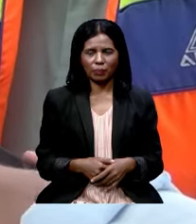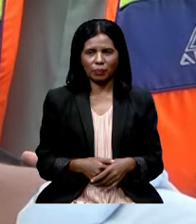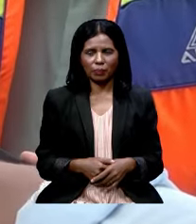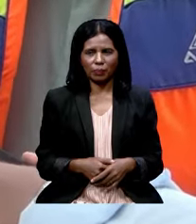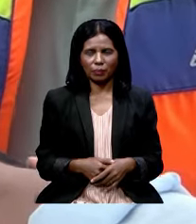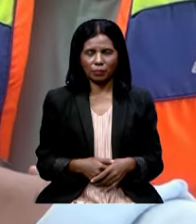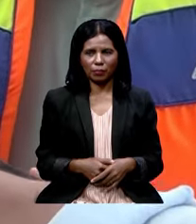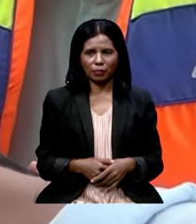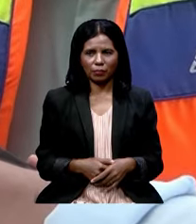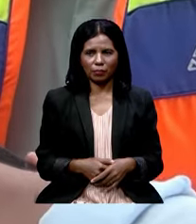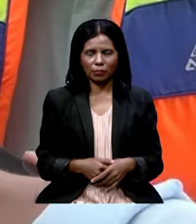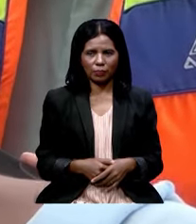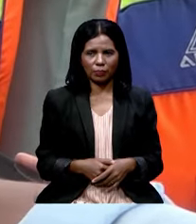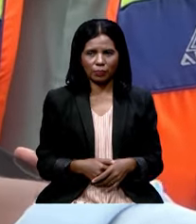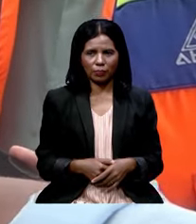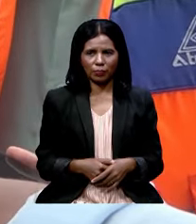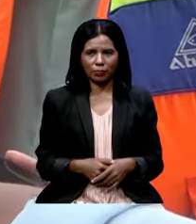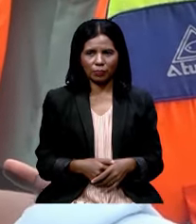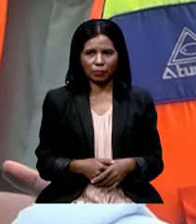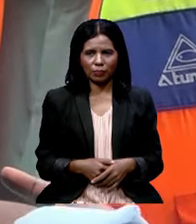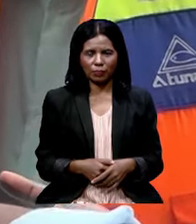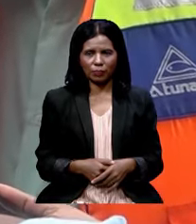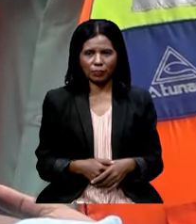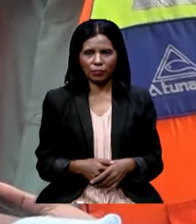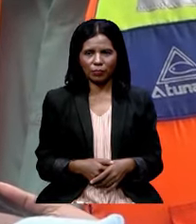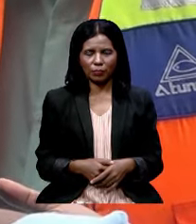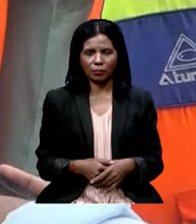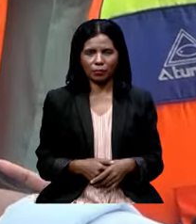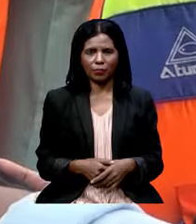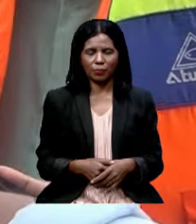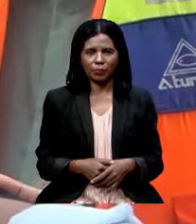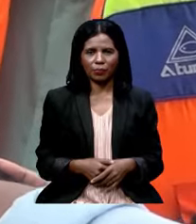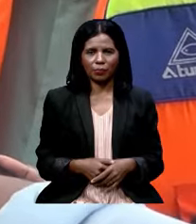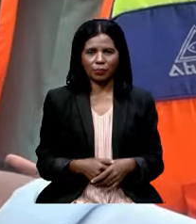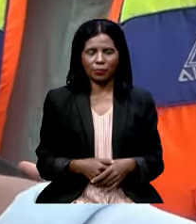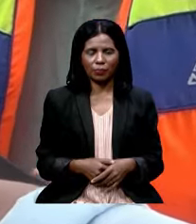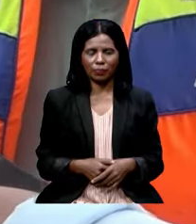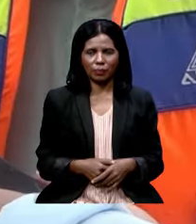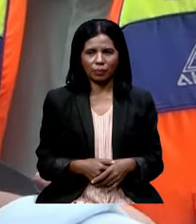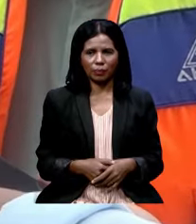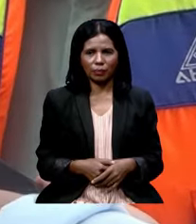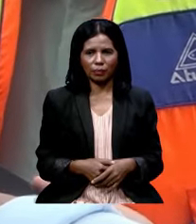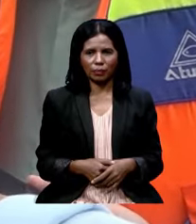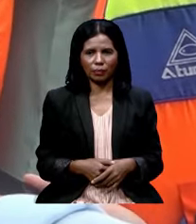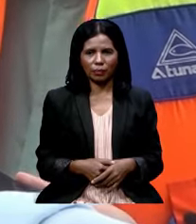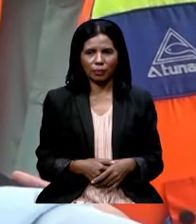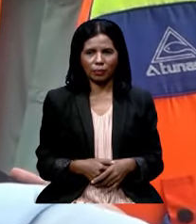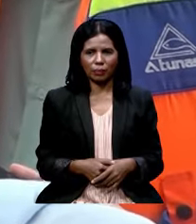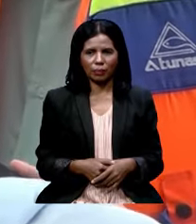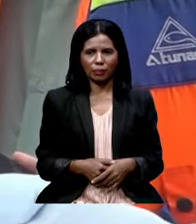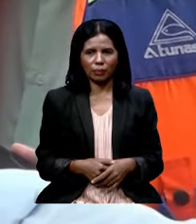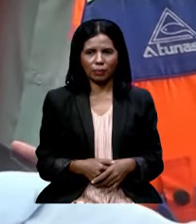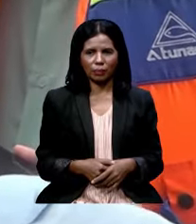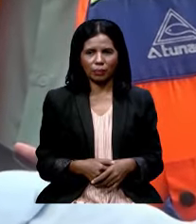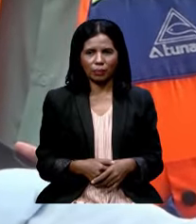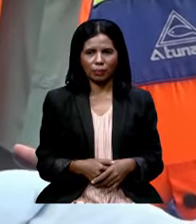Indonesia hai mo John Freitas zari hai to kombi hai mo grupu hai mi pen ika nan fau. Zari fe kai pugat